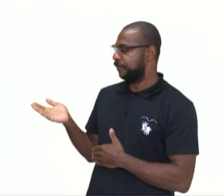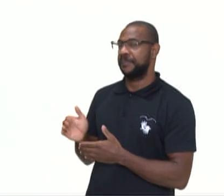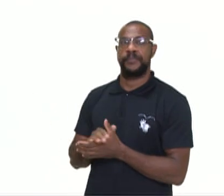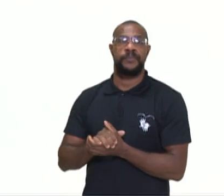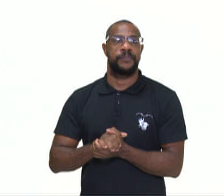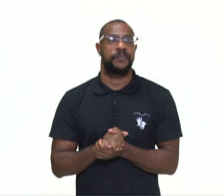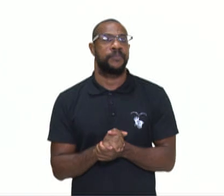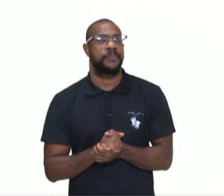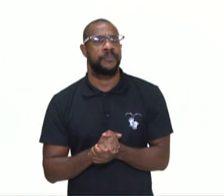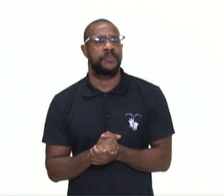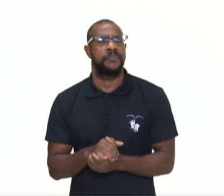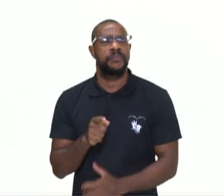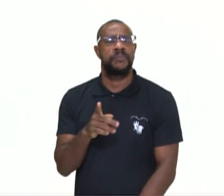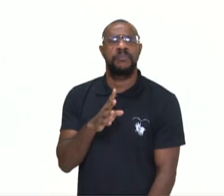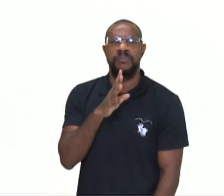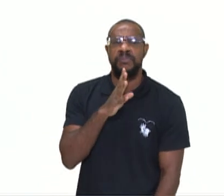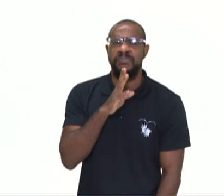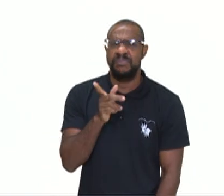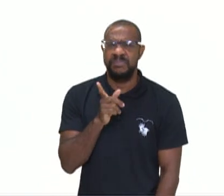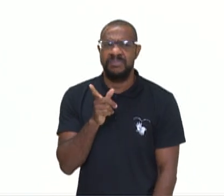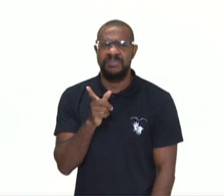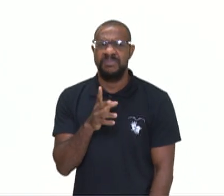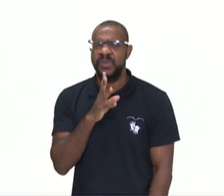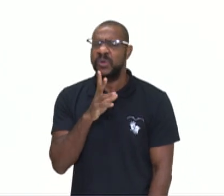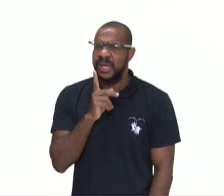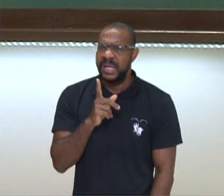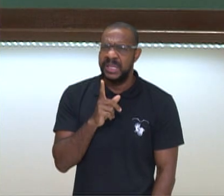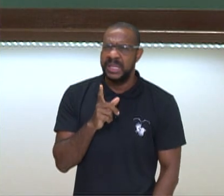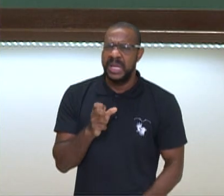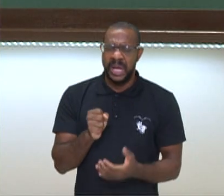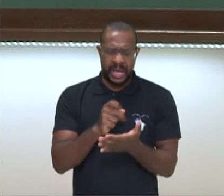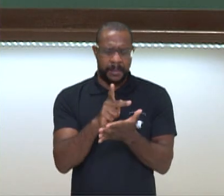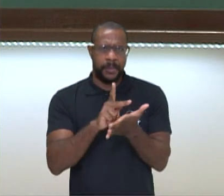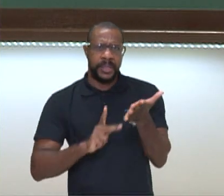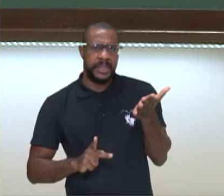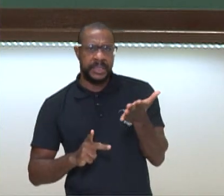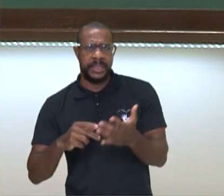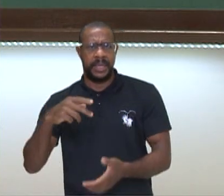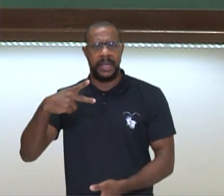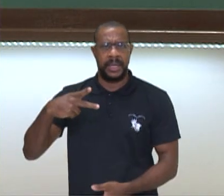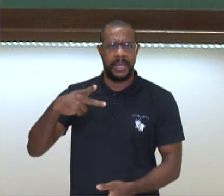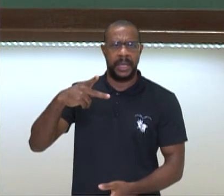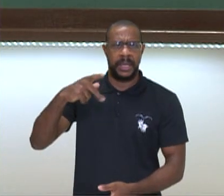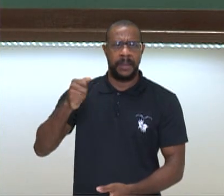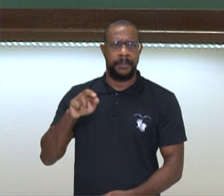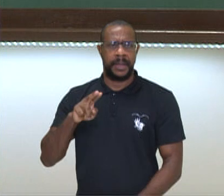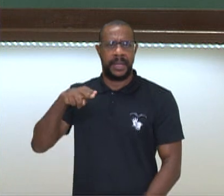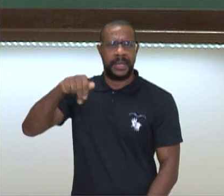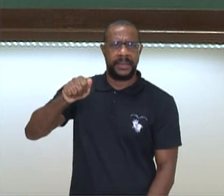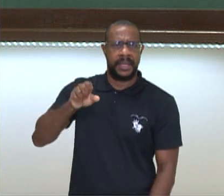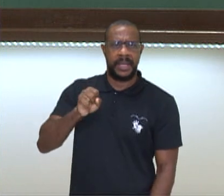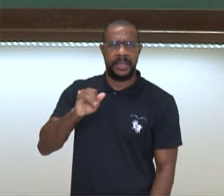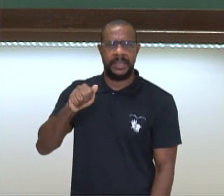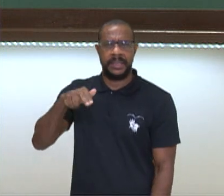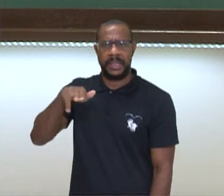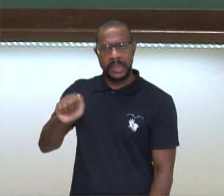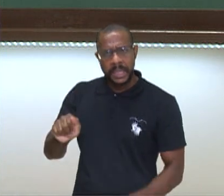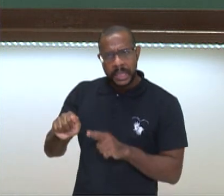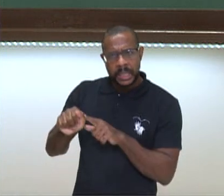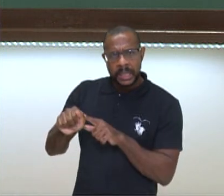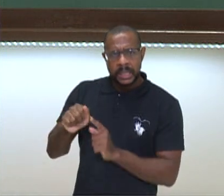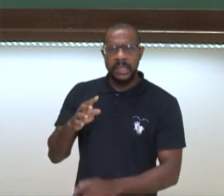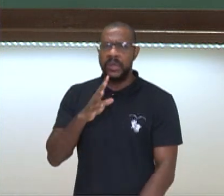Você já ouviu falar da poesia parnasiana? Teve algum contato já? Torce, aprimora, alteia, o poeta é